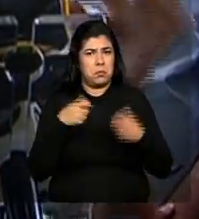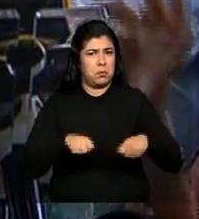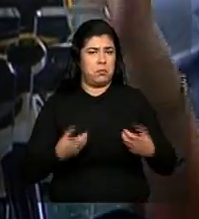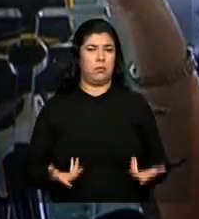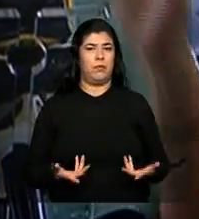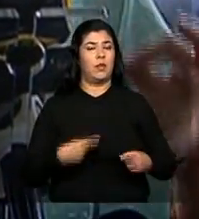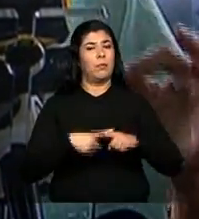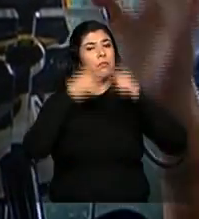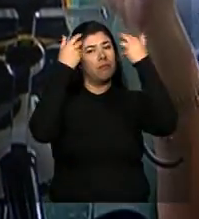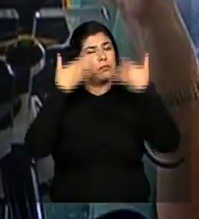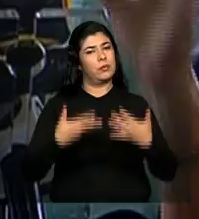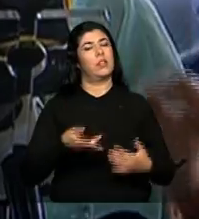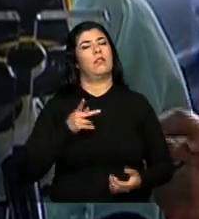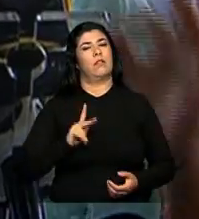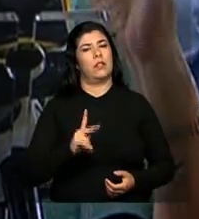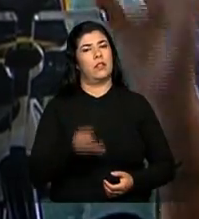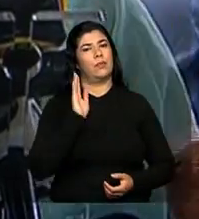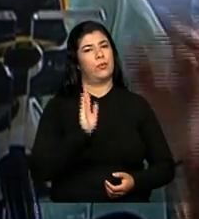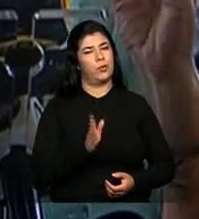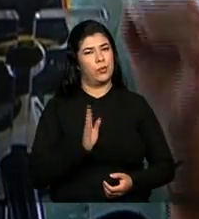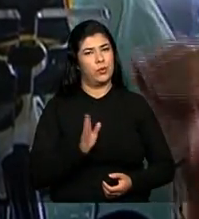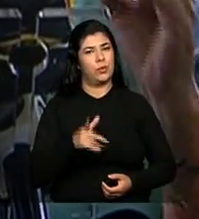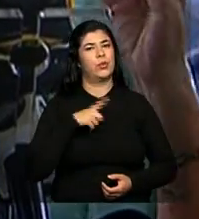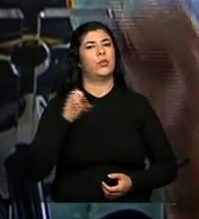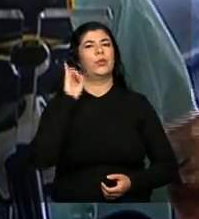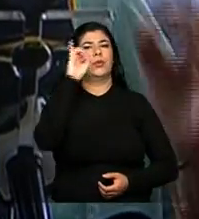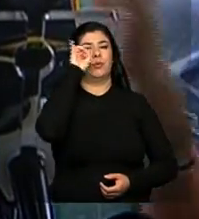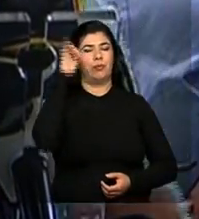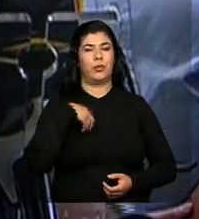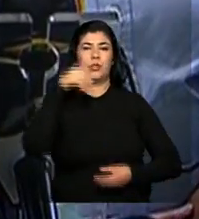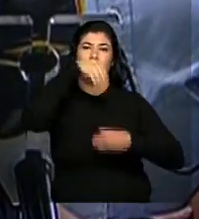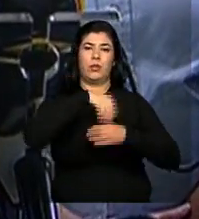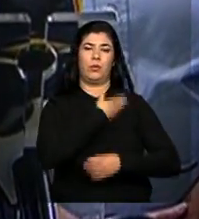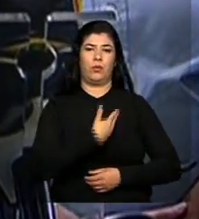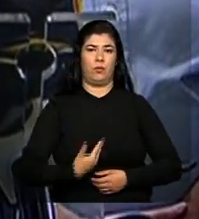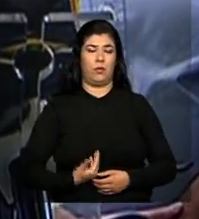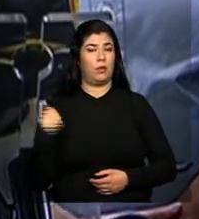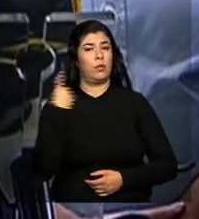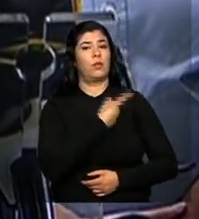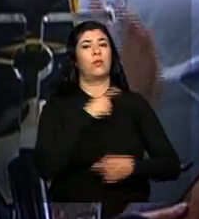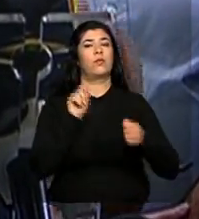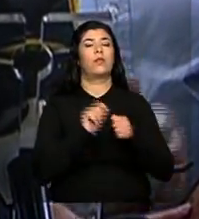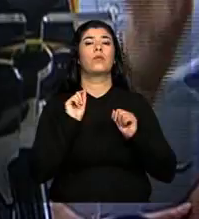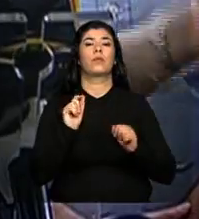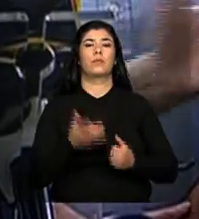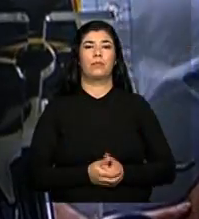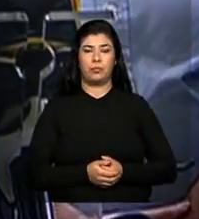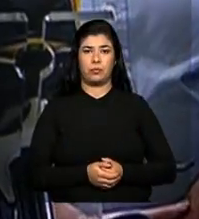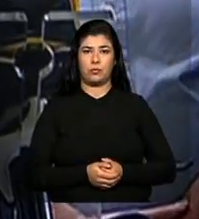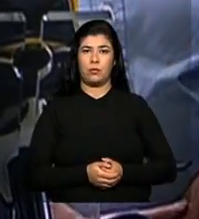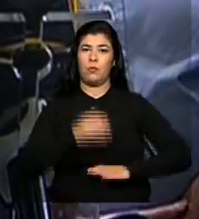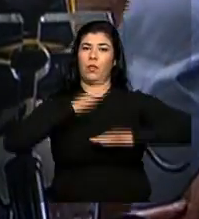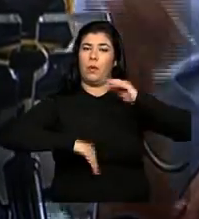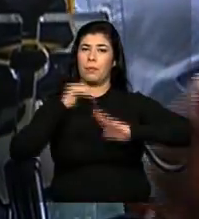falo isso porque sempre, isso é sempre necessário no governo. Então, o que, que nós temos feito? Medidas